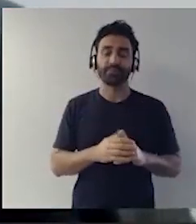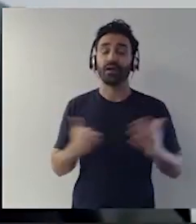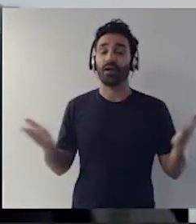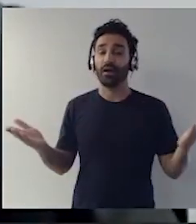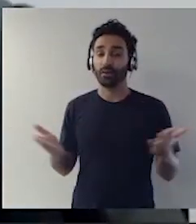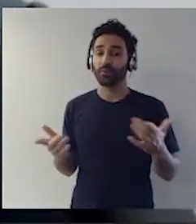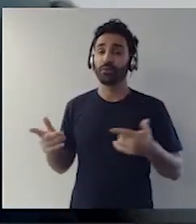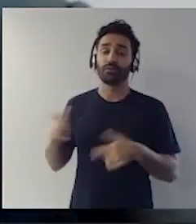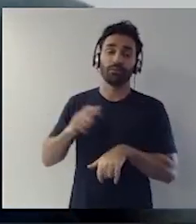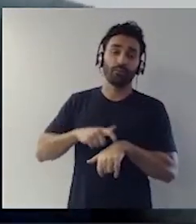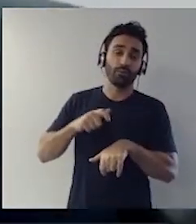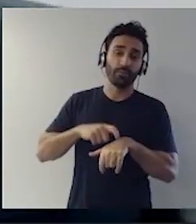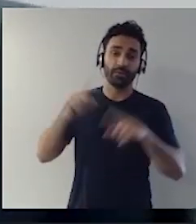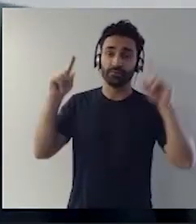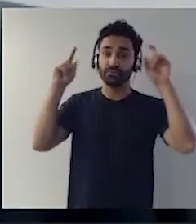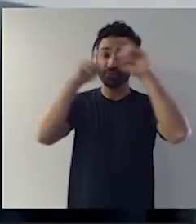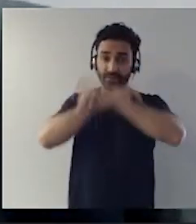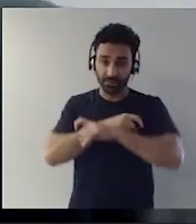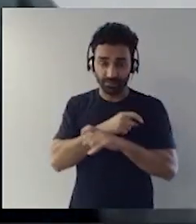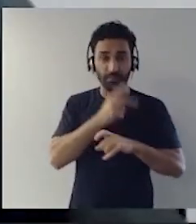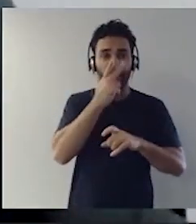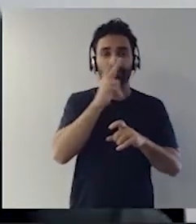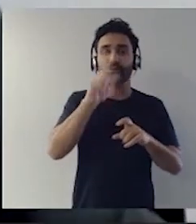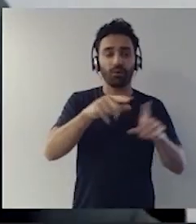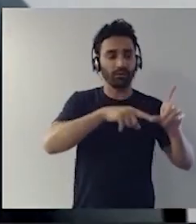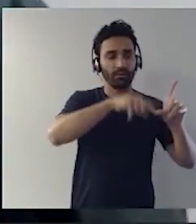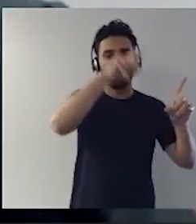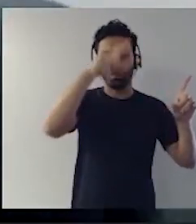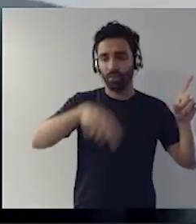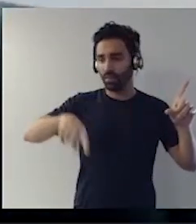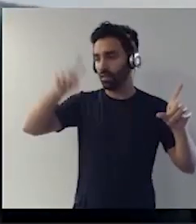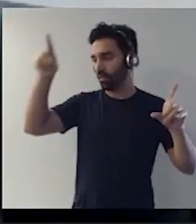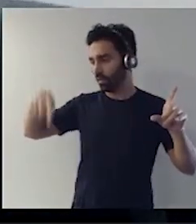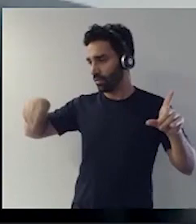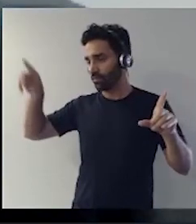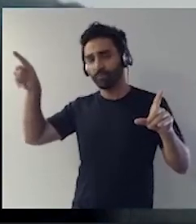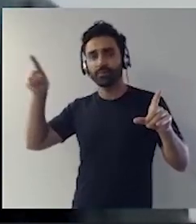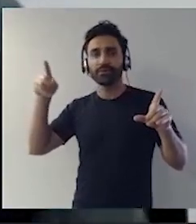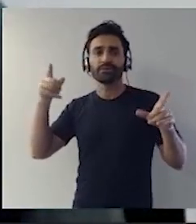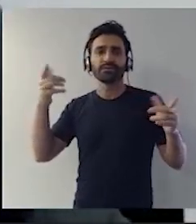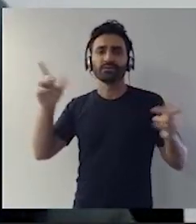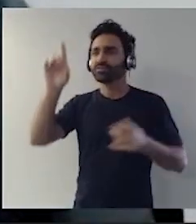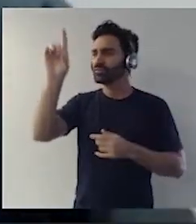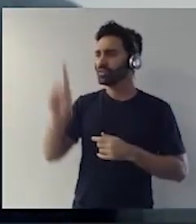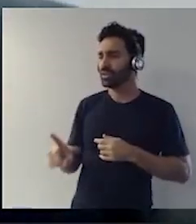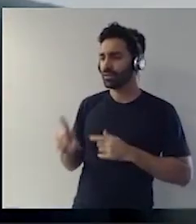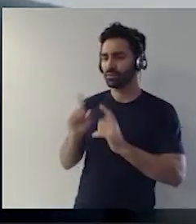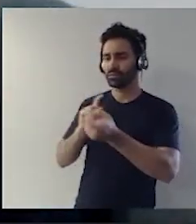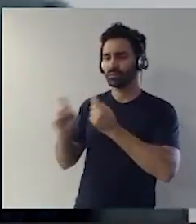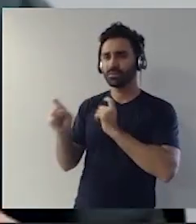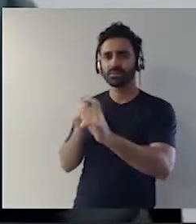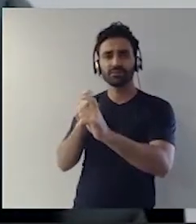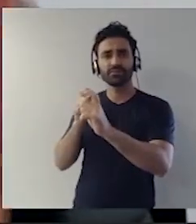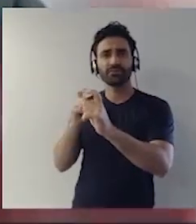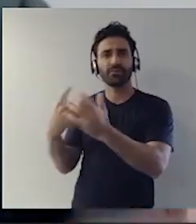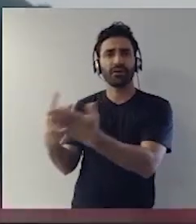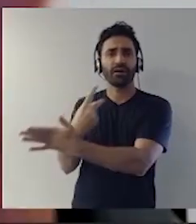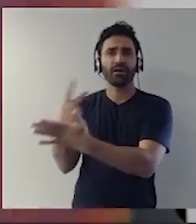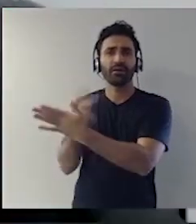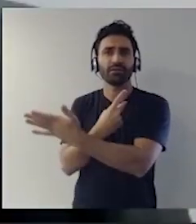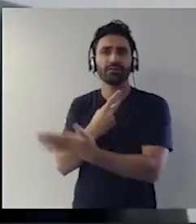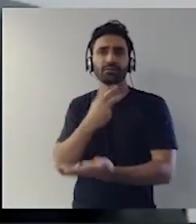e contramarchas, de idas e vindas, um certo direito administrativo um tanto quanto equívoco, porque ele não tem uma linha